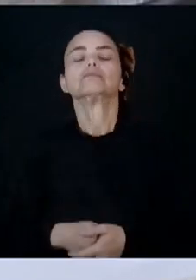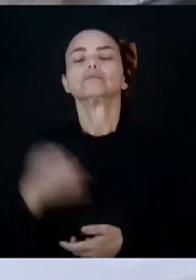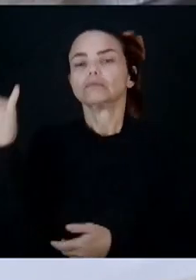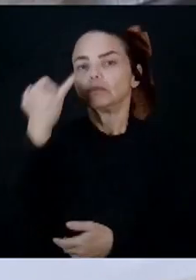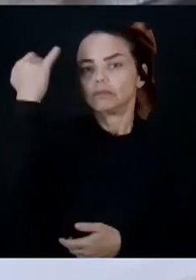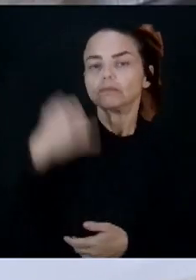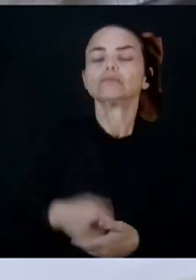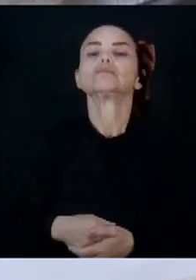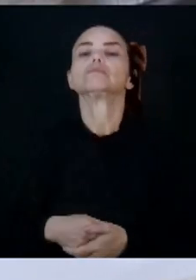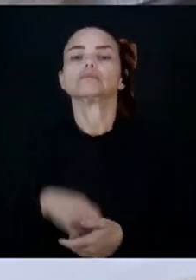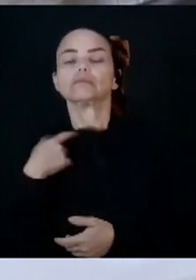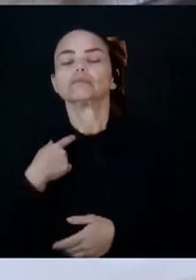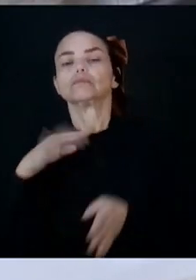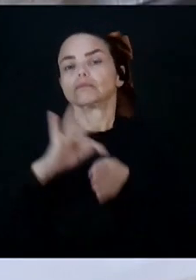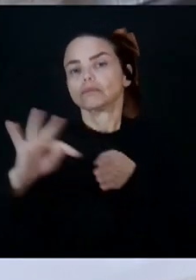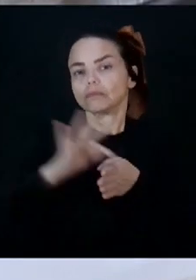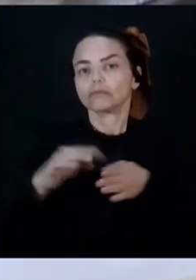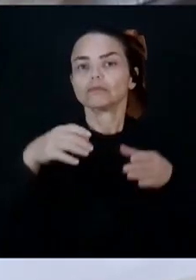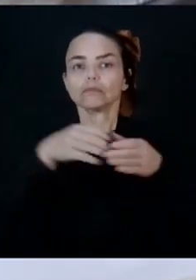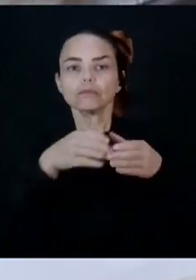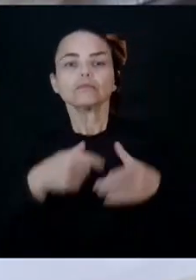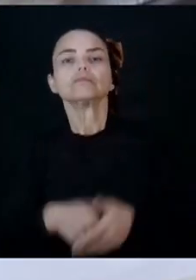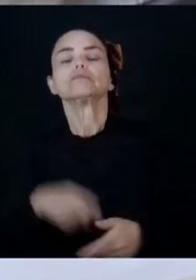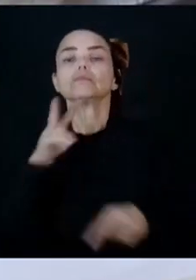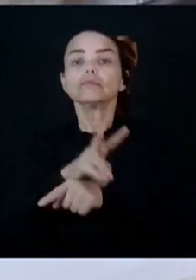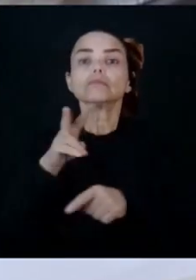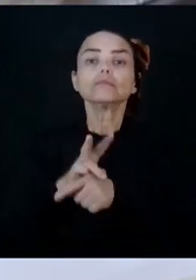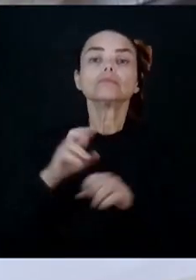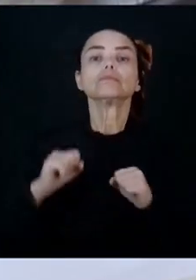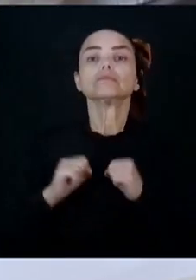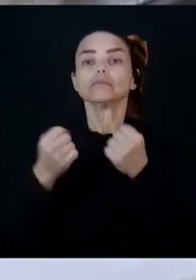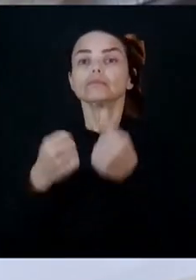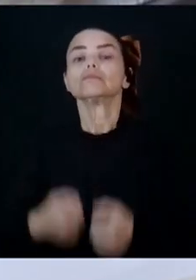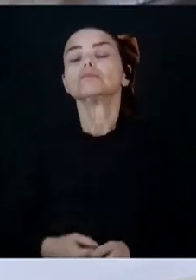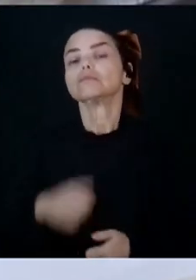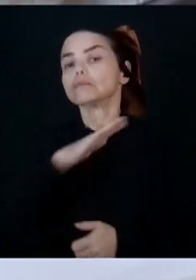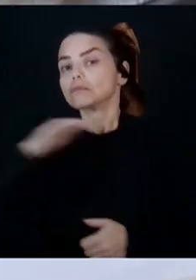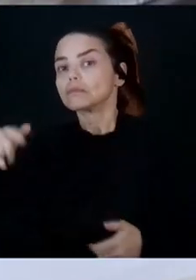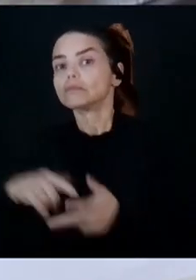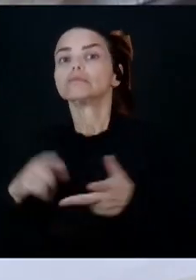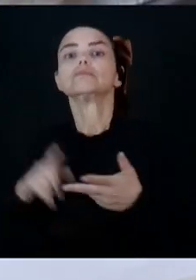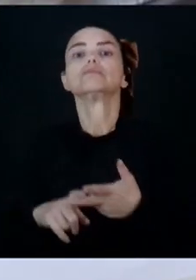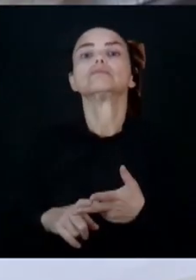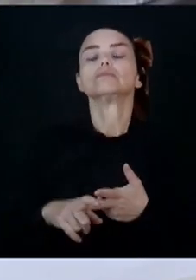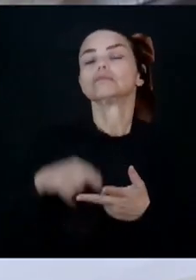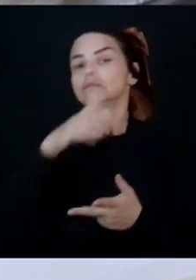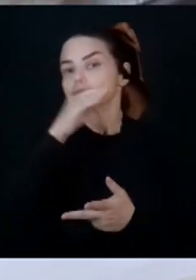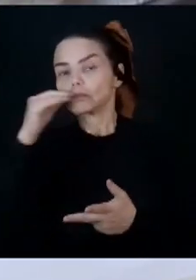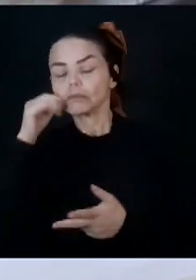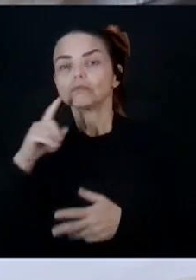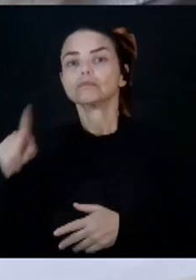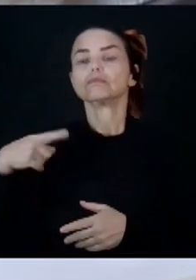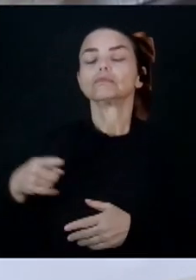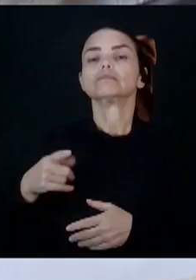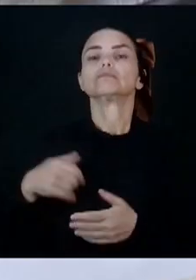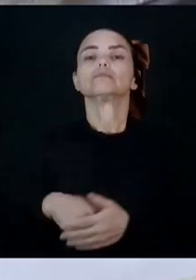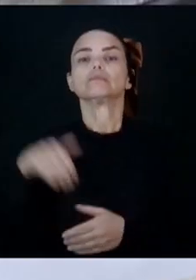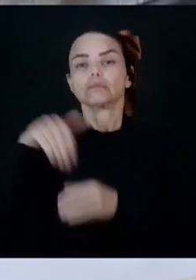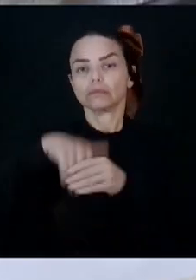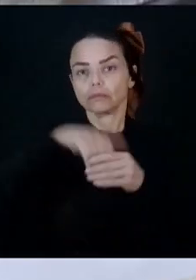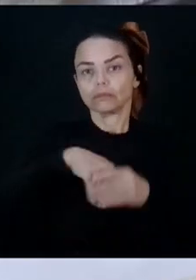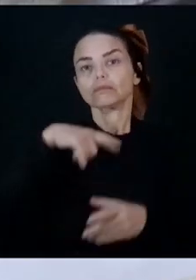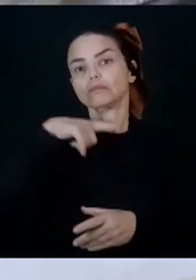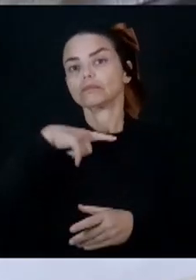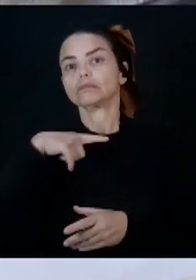órgão do Conselho Tutelar, né, que é um órgão de proteção da criança e adolescente, e o ano que vem nós teremos eleições, então essa lei está,